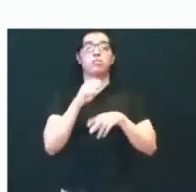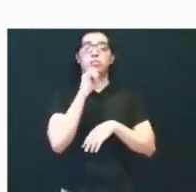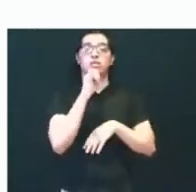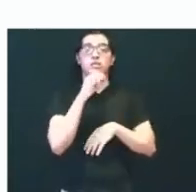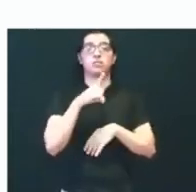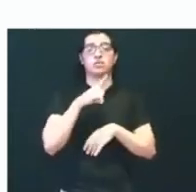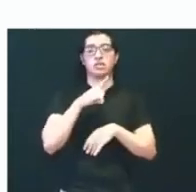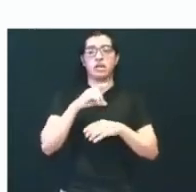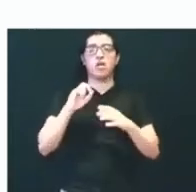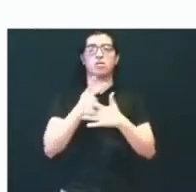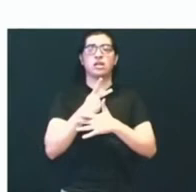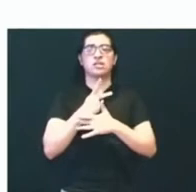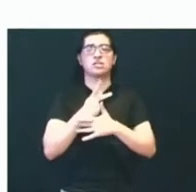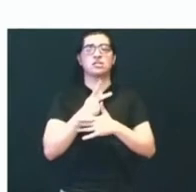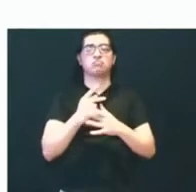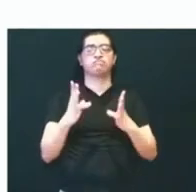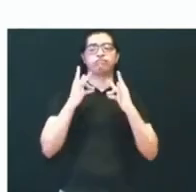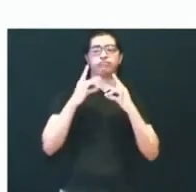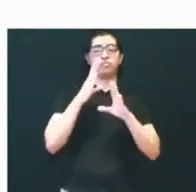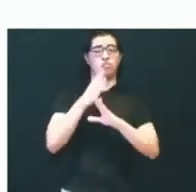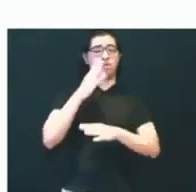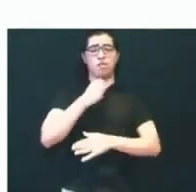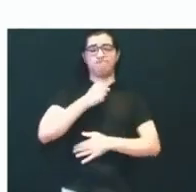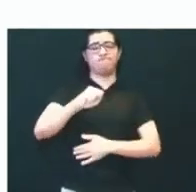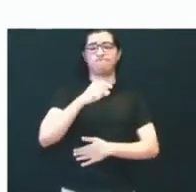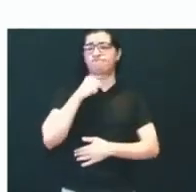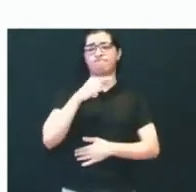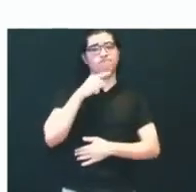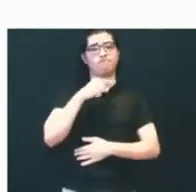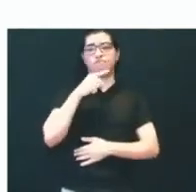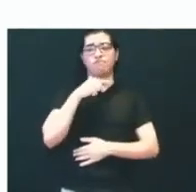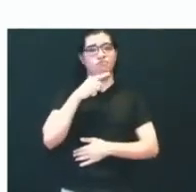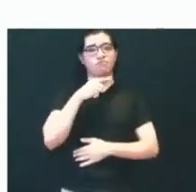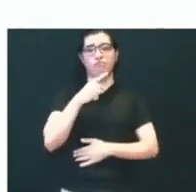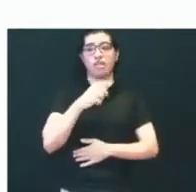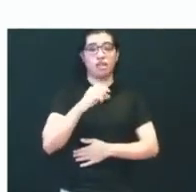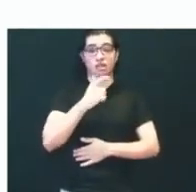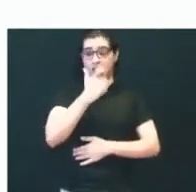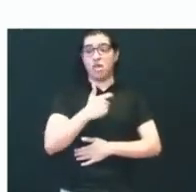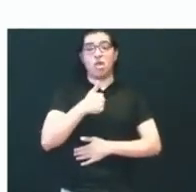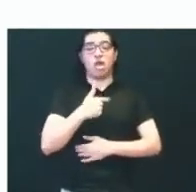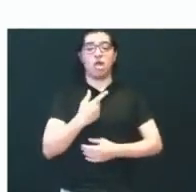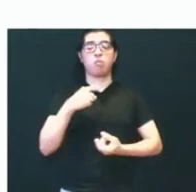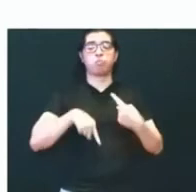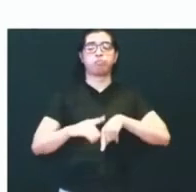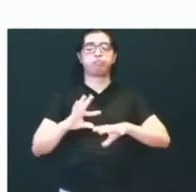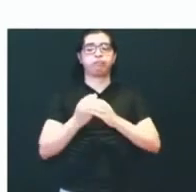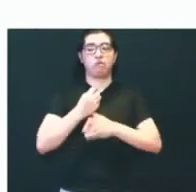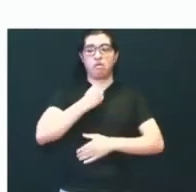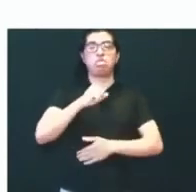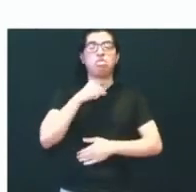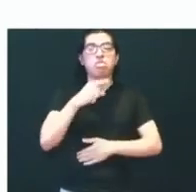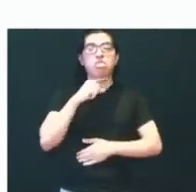síndrome infecciosa, porque a imunidade não funciona, as células normais não estão mais trabalhando direito. A gente tem